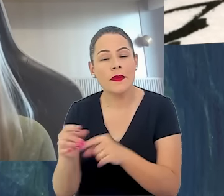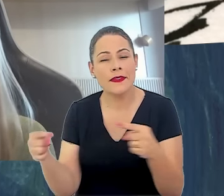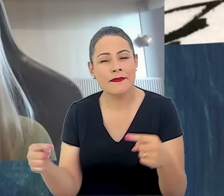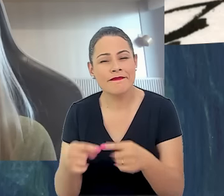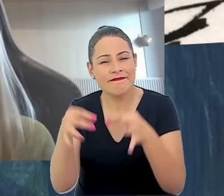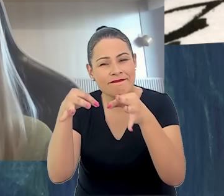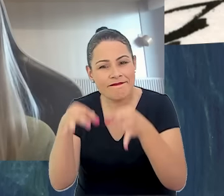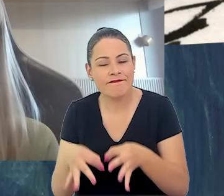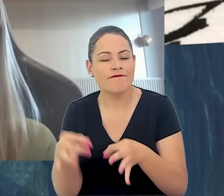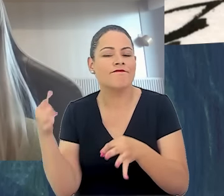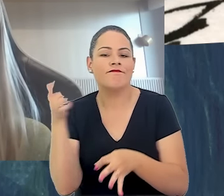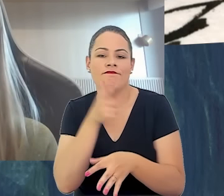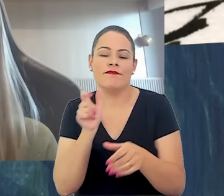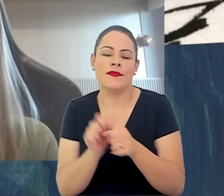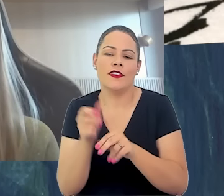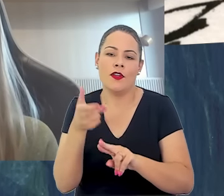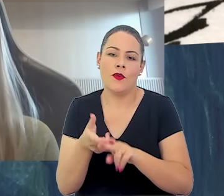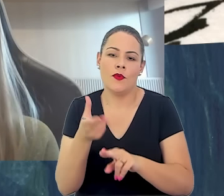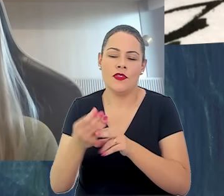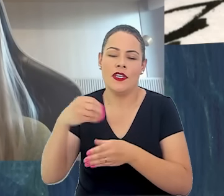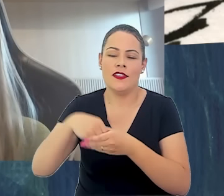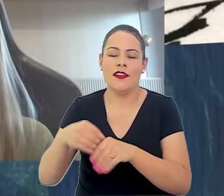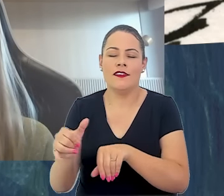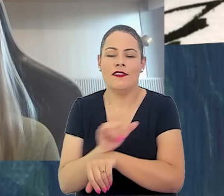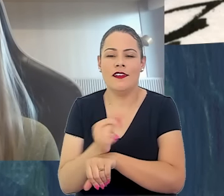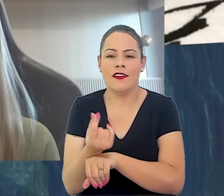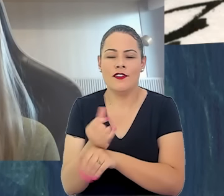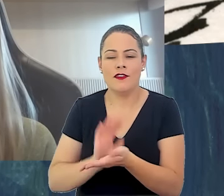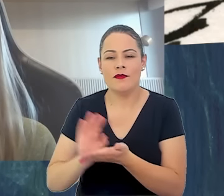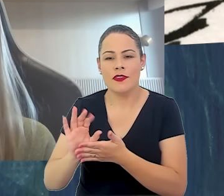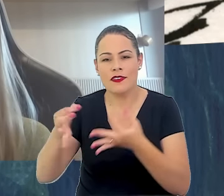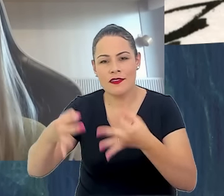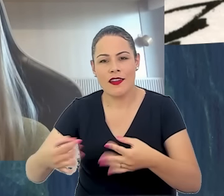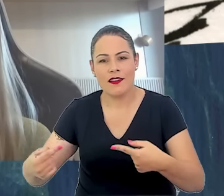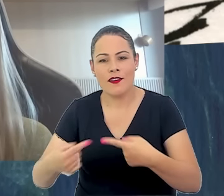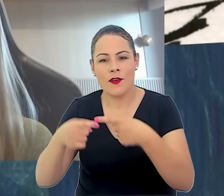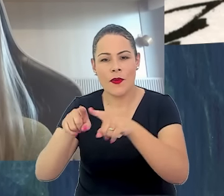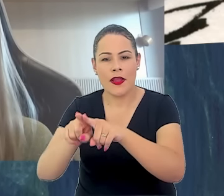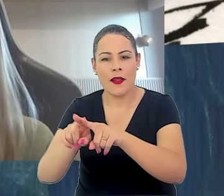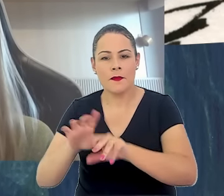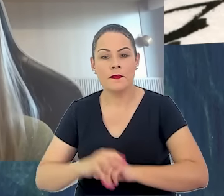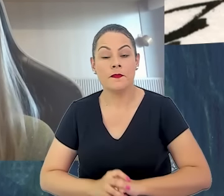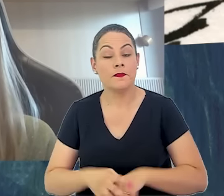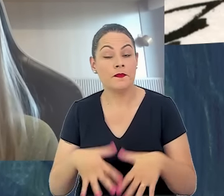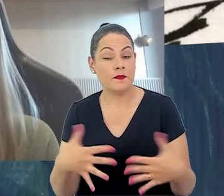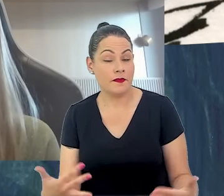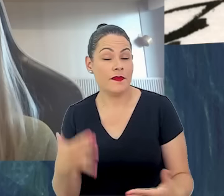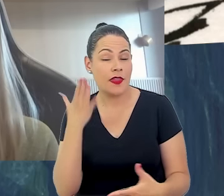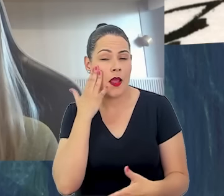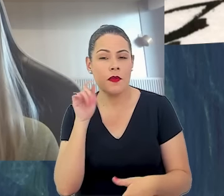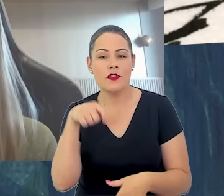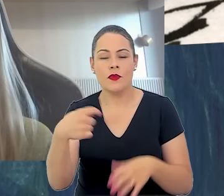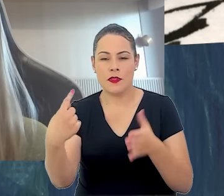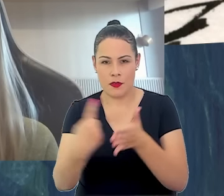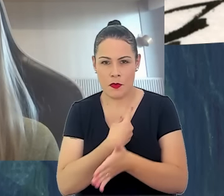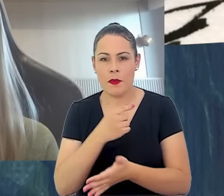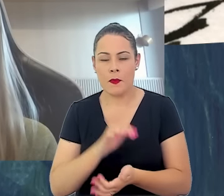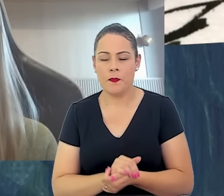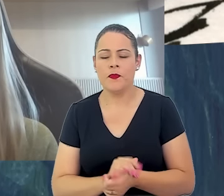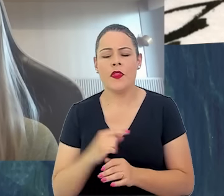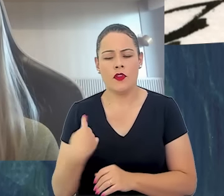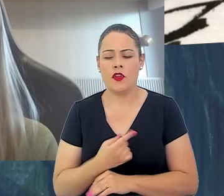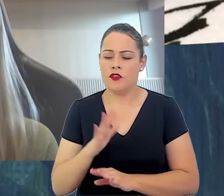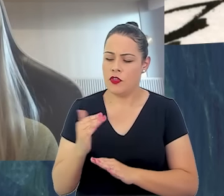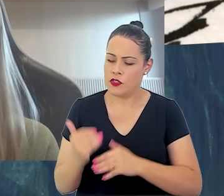instrumentos adequados a utilização daqueles recursos, né? E aí, sobre a sua pergunta, nós temos